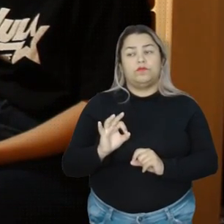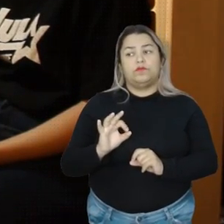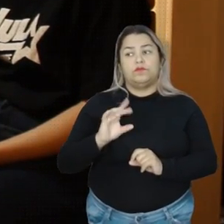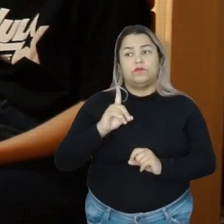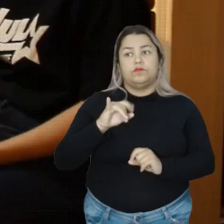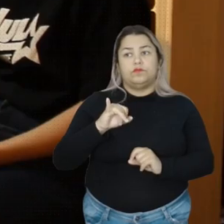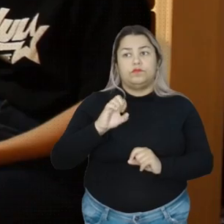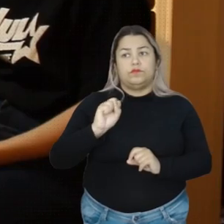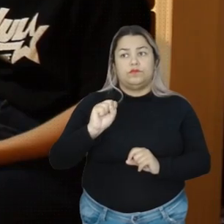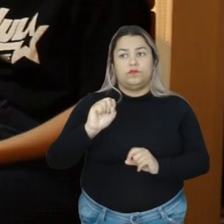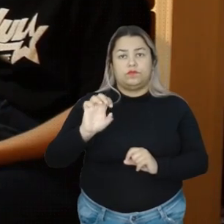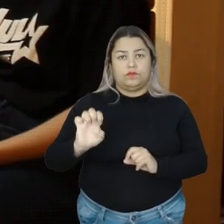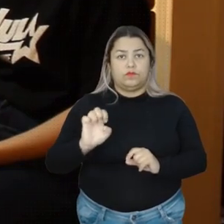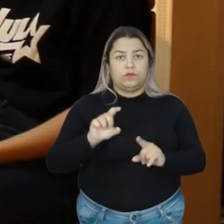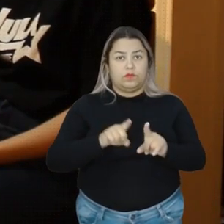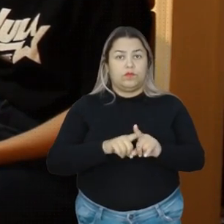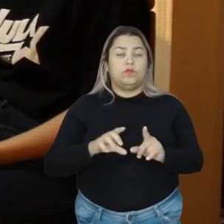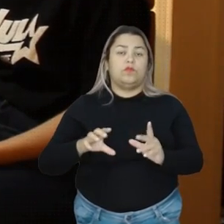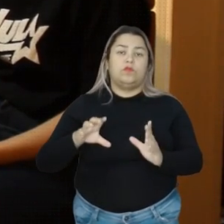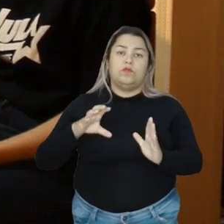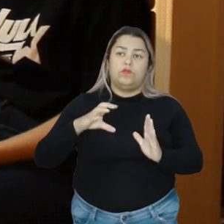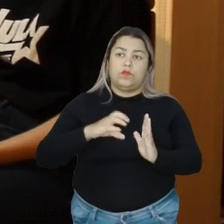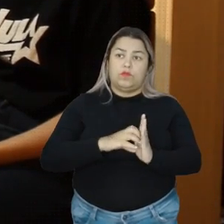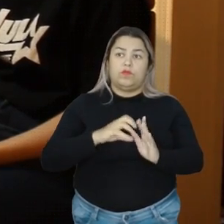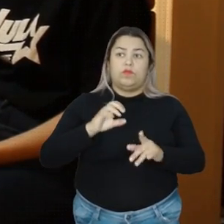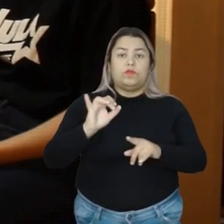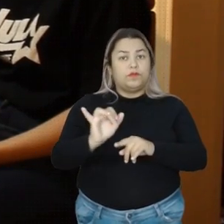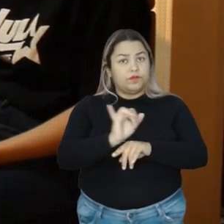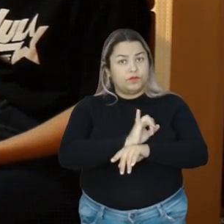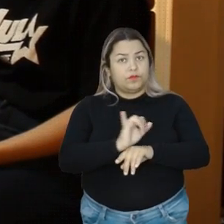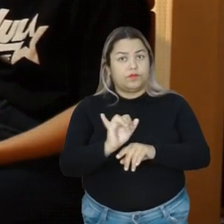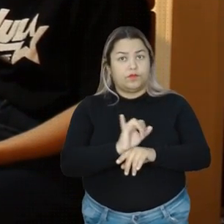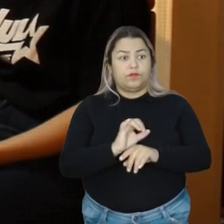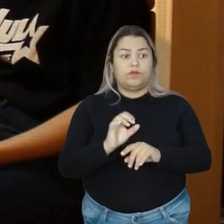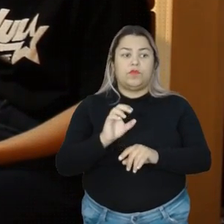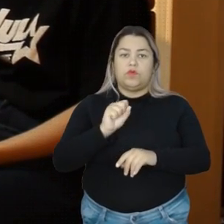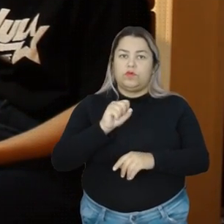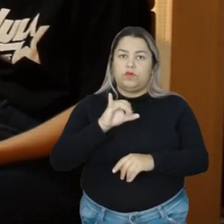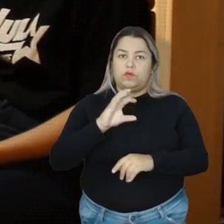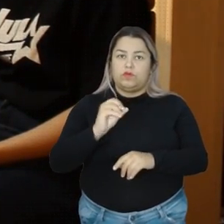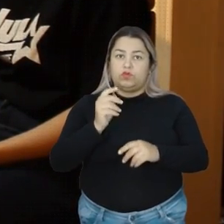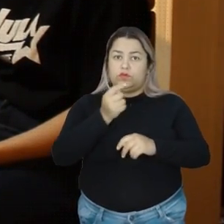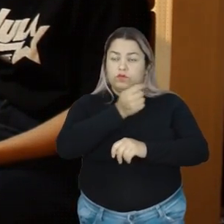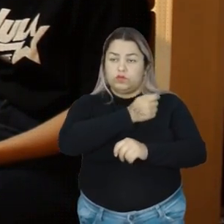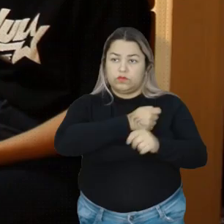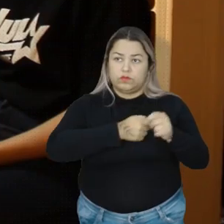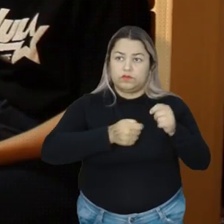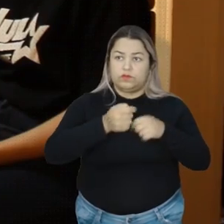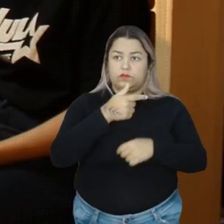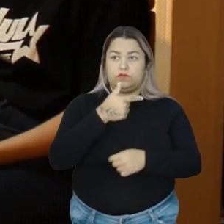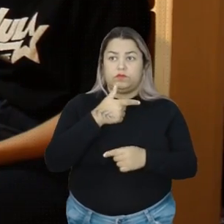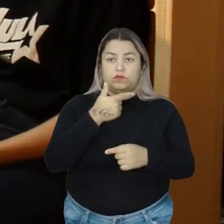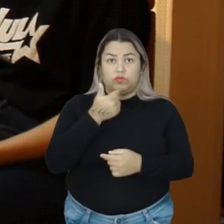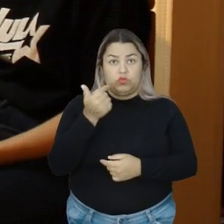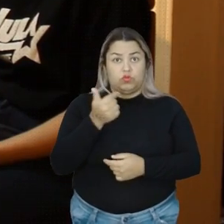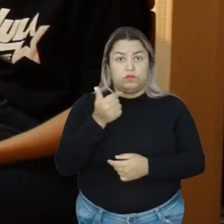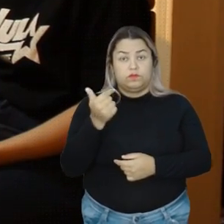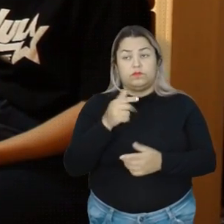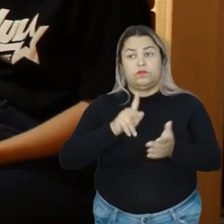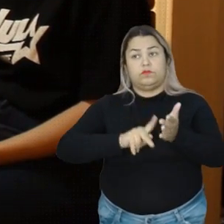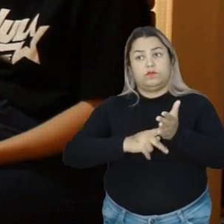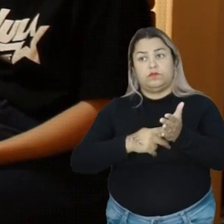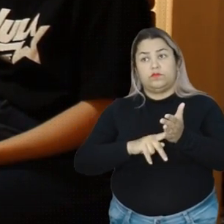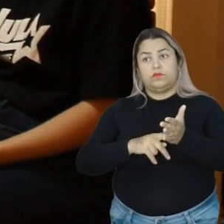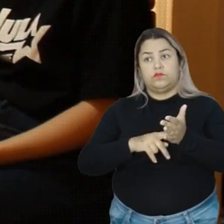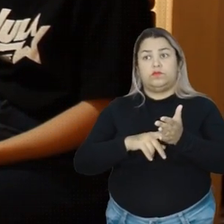o Departamento Intersindical de Estatística e Estudos Socioeconômicos, de dois sindicatos que a ditadura